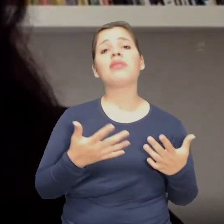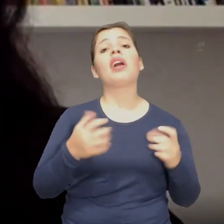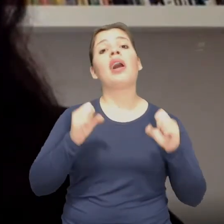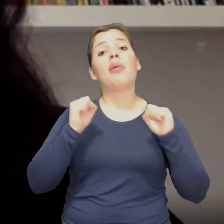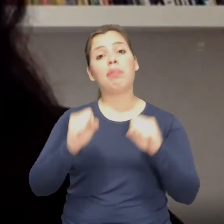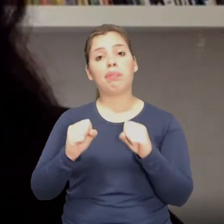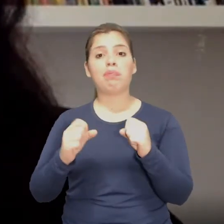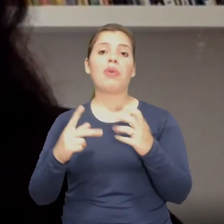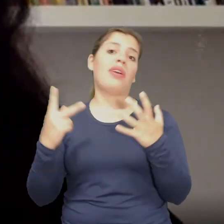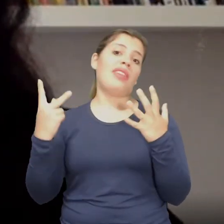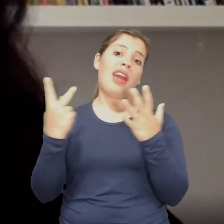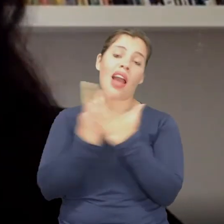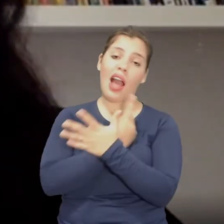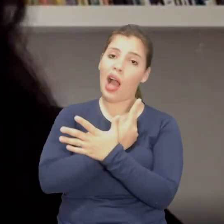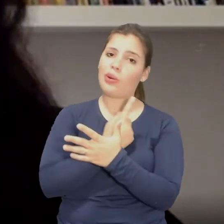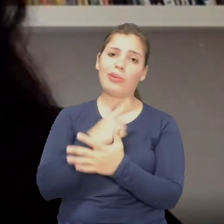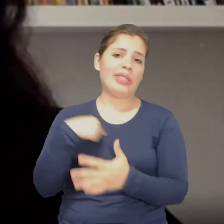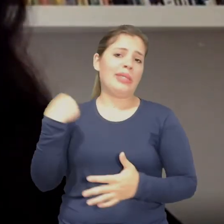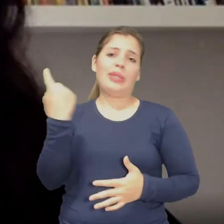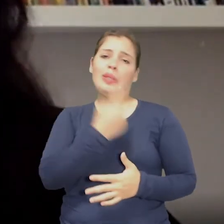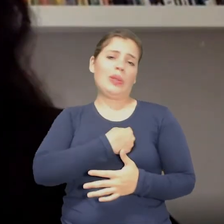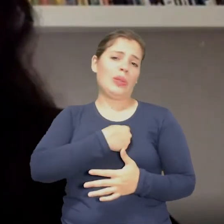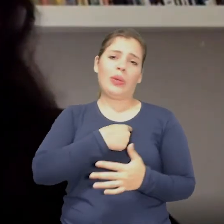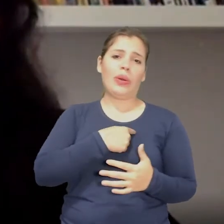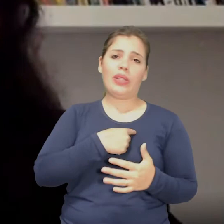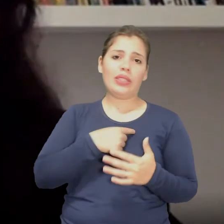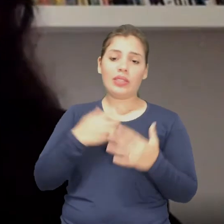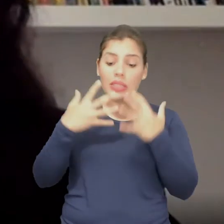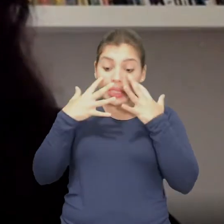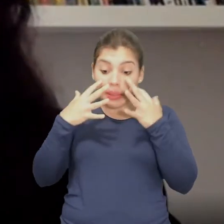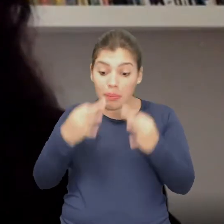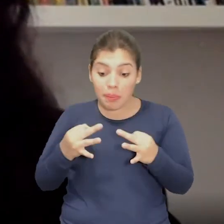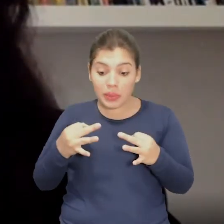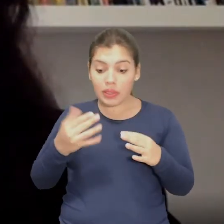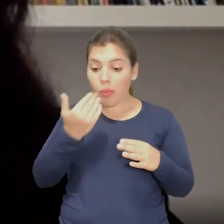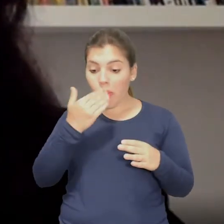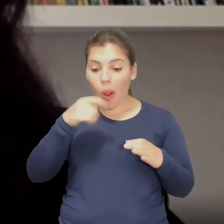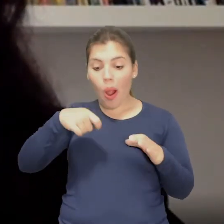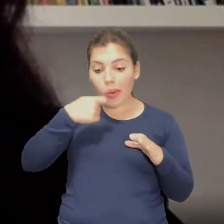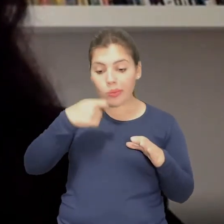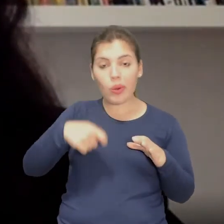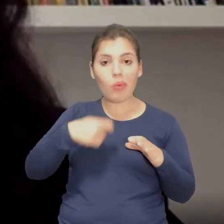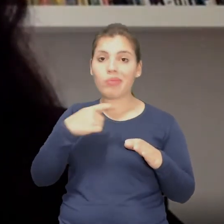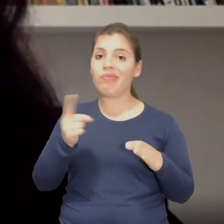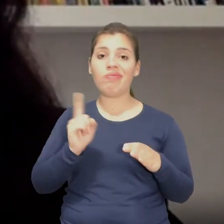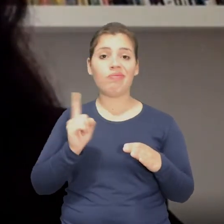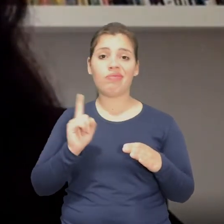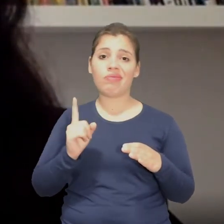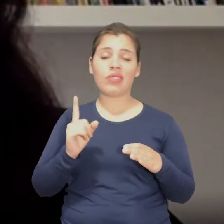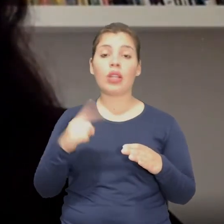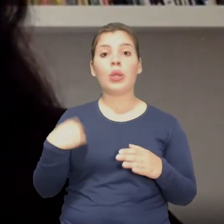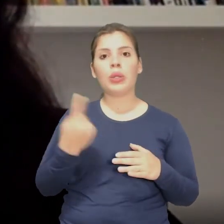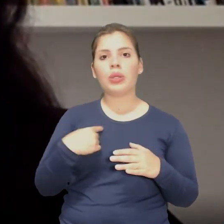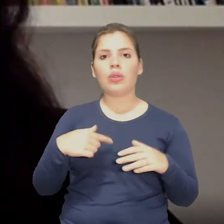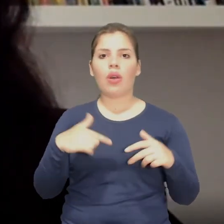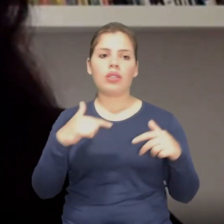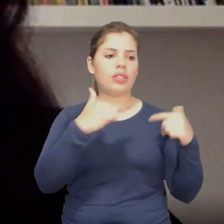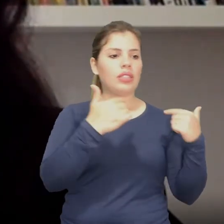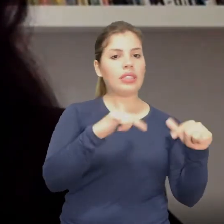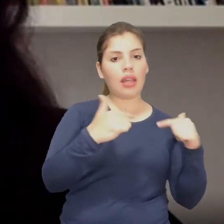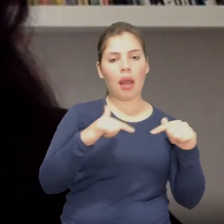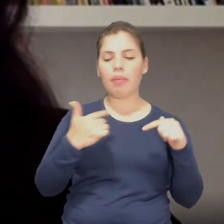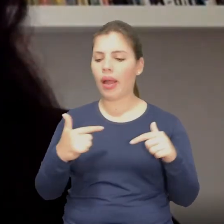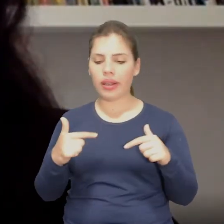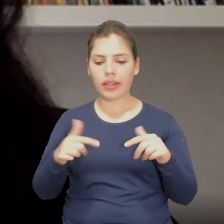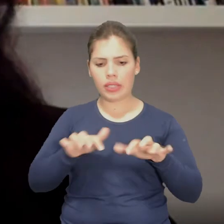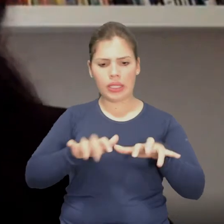muito mais fácil de a gente ter distratores na hora da alimentação, sabe? Então, está muito fácil